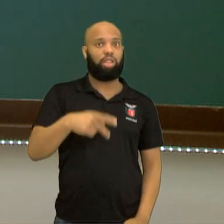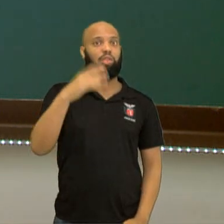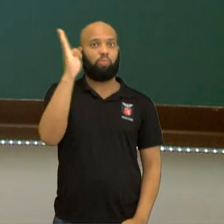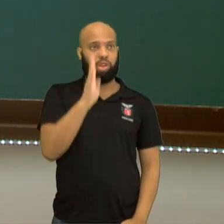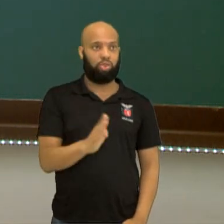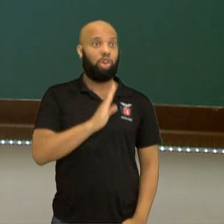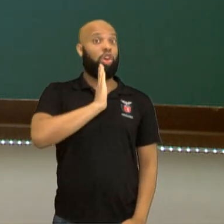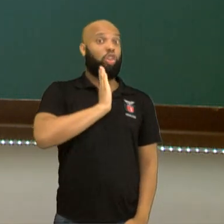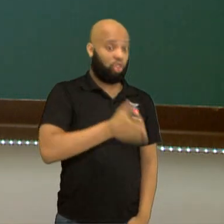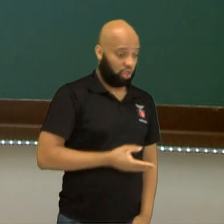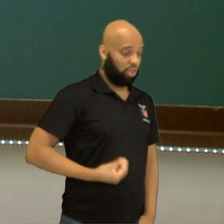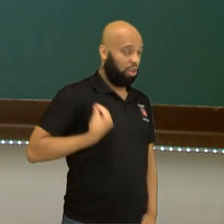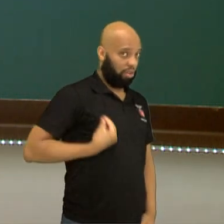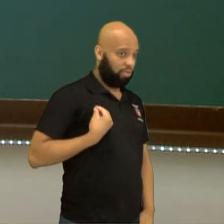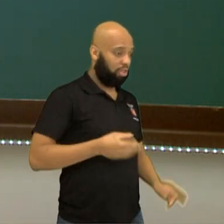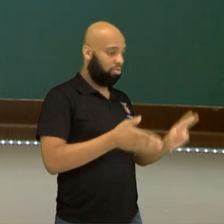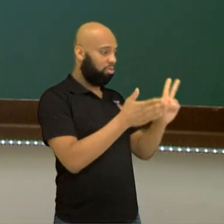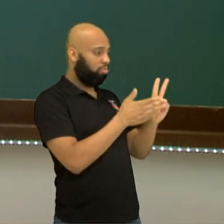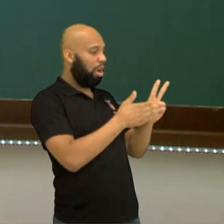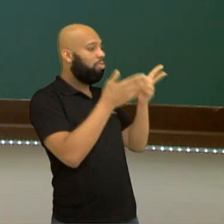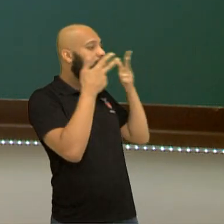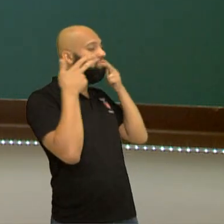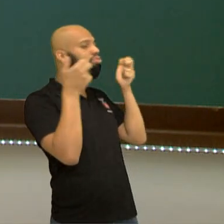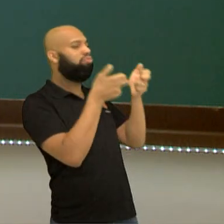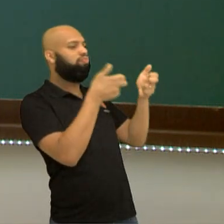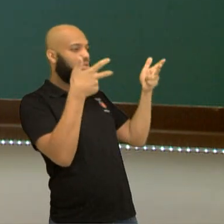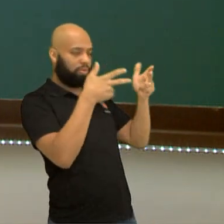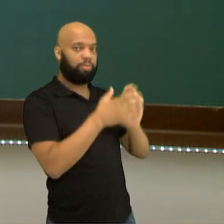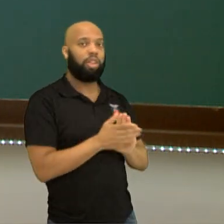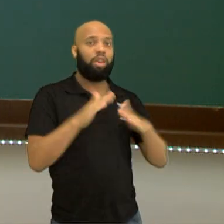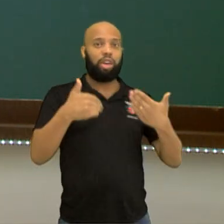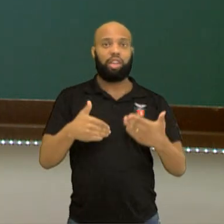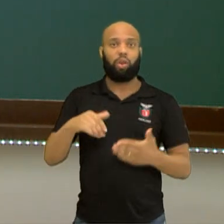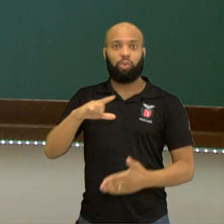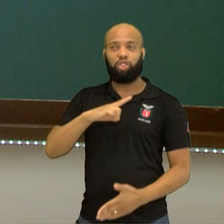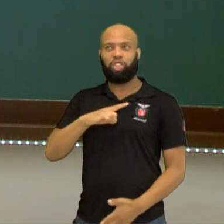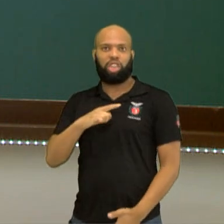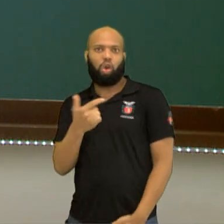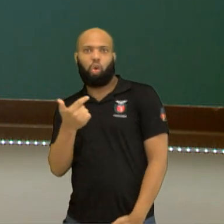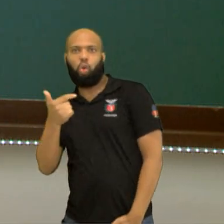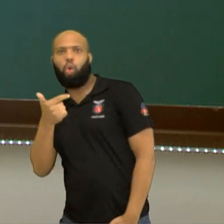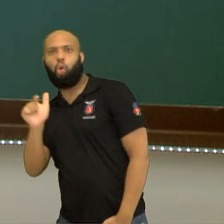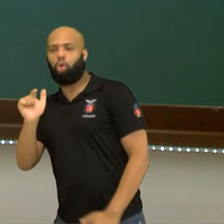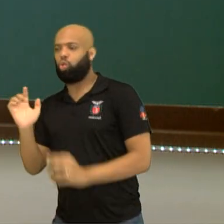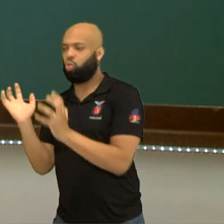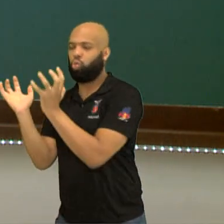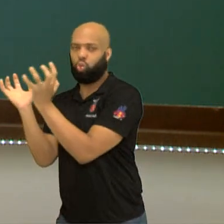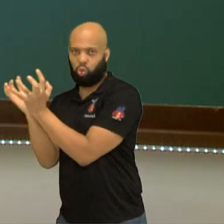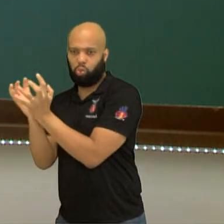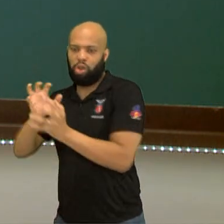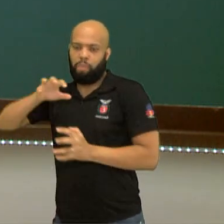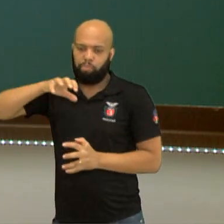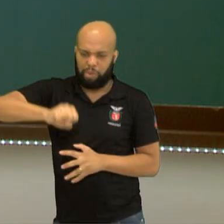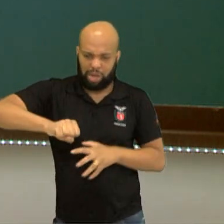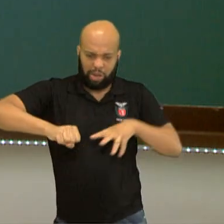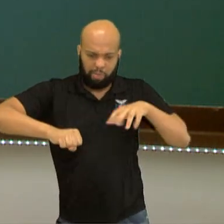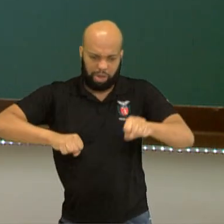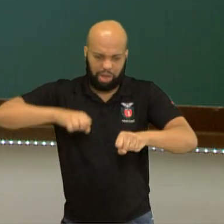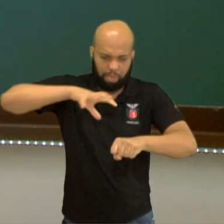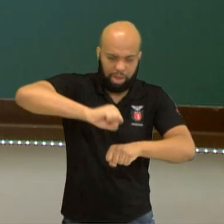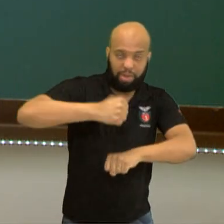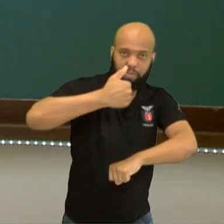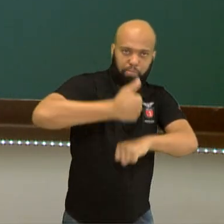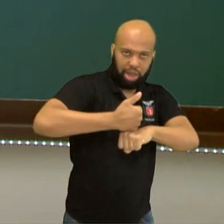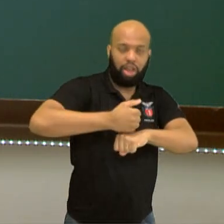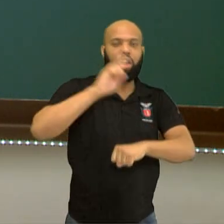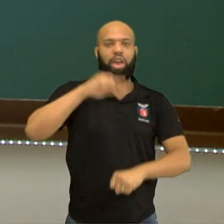tínhamos os povos indígenas vivendo nessas terras. E aí chegaram os colonizadores, ocupando, né, os portugueses. Inclusive, a